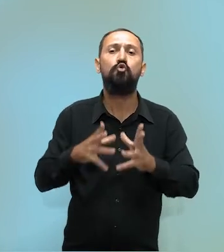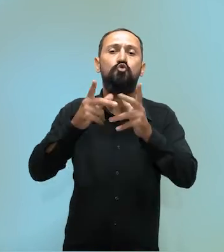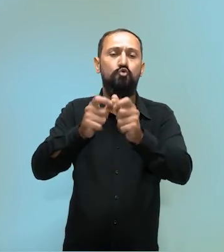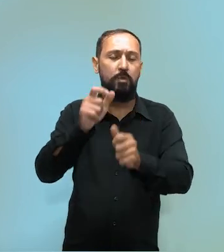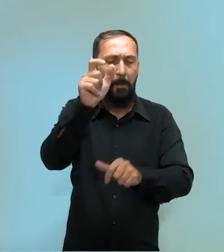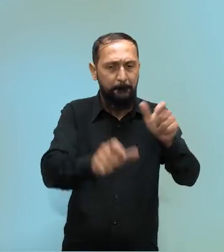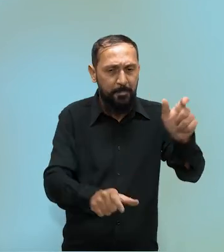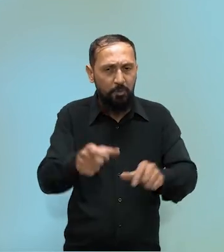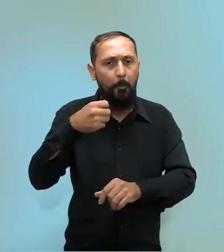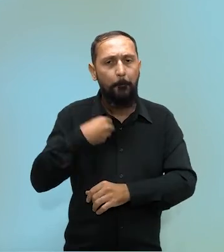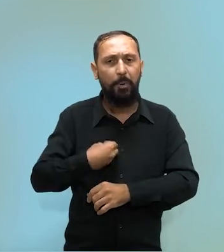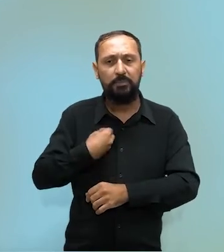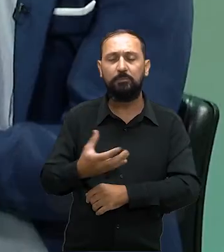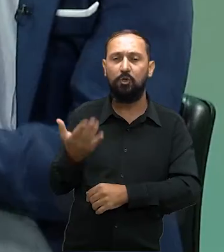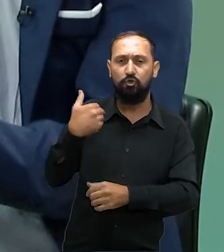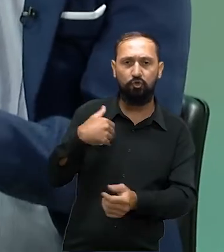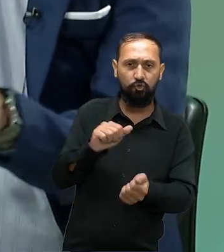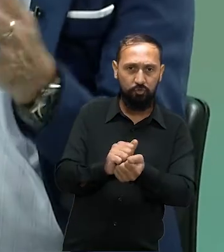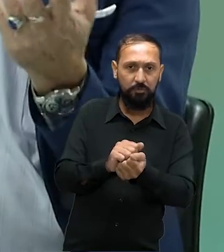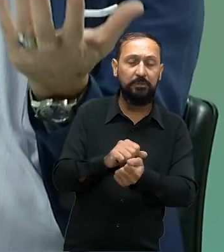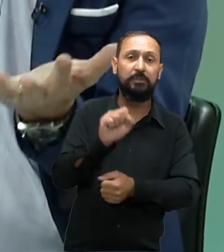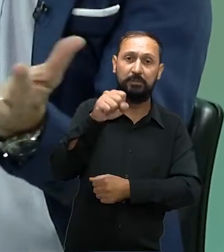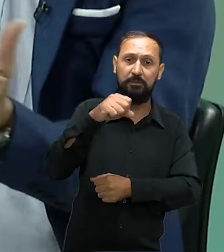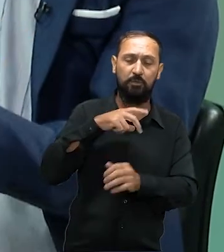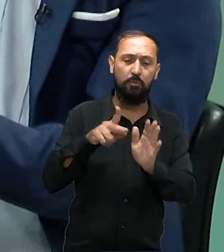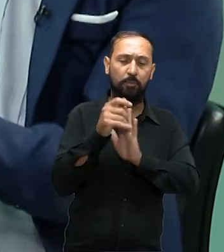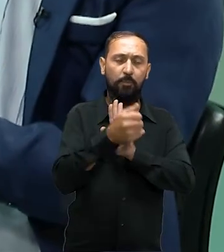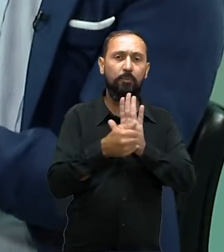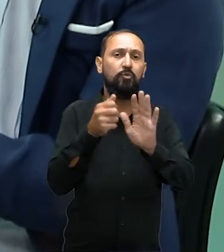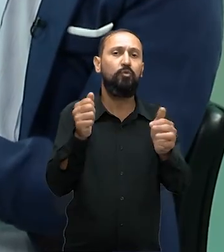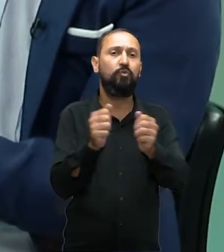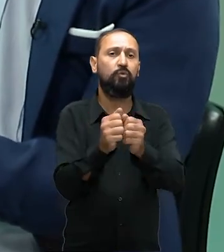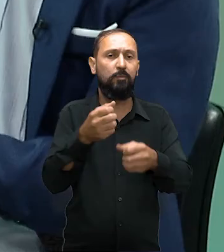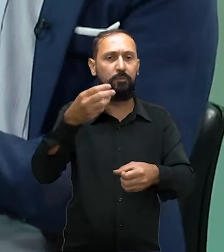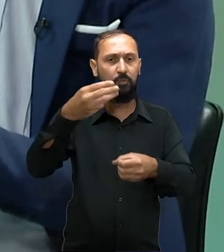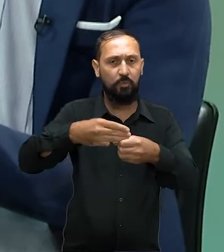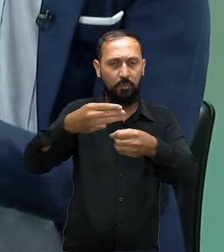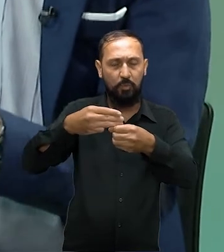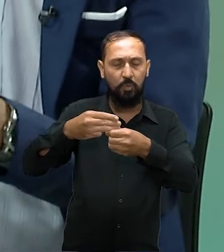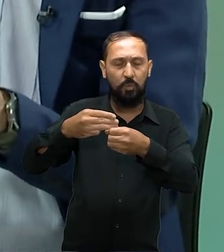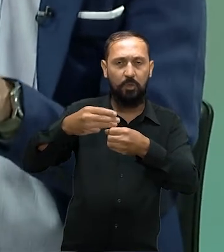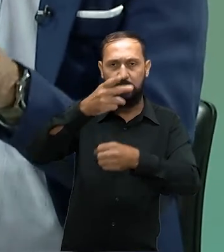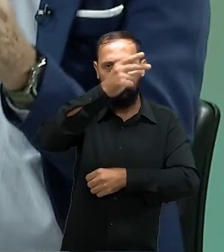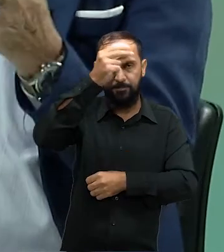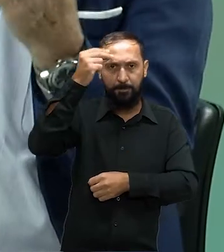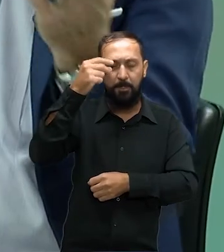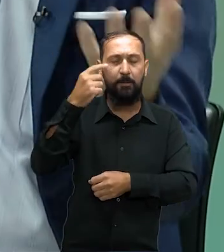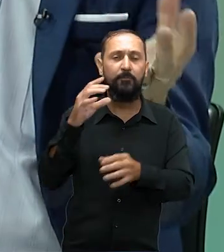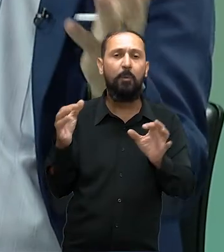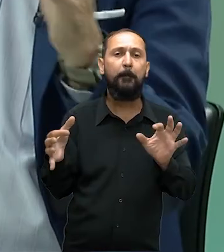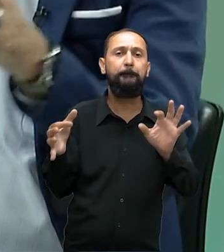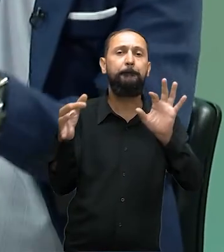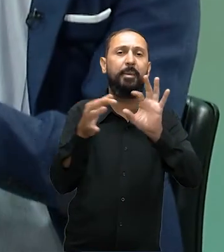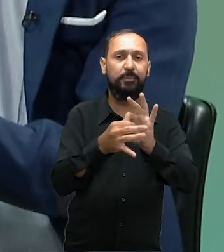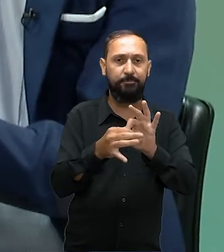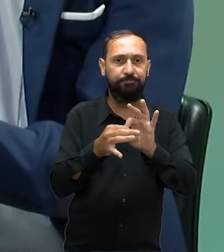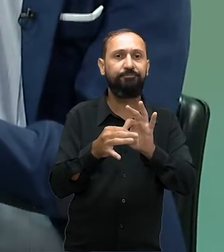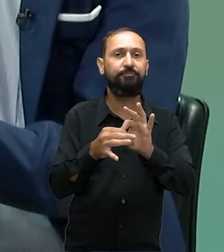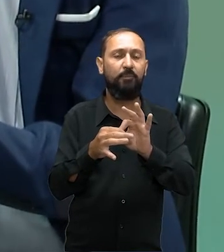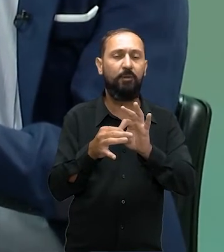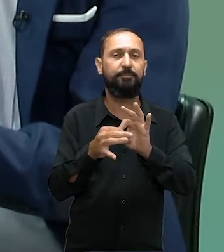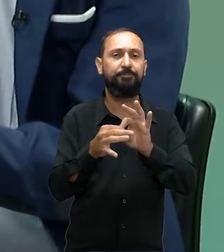constante, todos os cidadãos vão acabar participando. Perfeito. E nós temos um grande projeto também com as prefeituras, onde a gente vamos